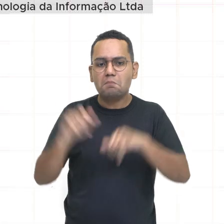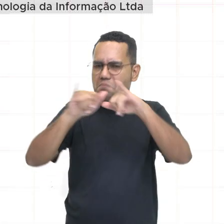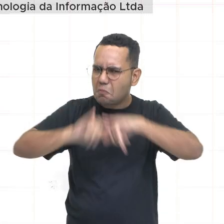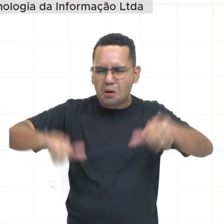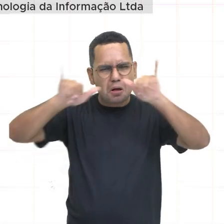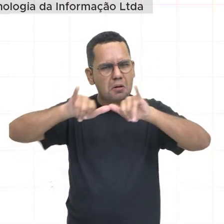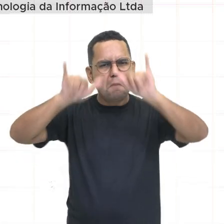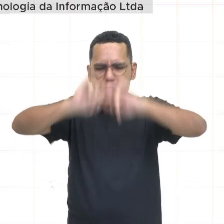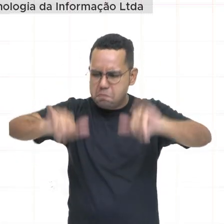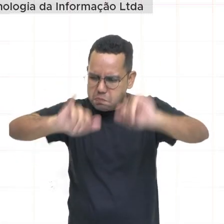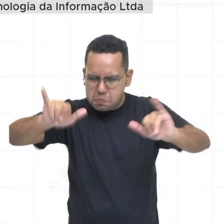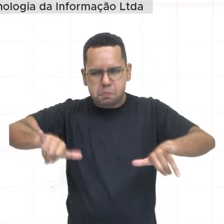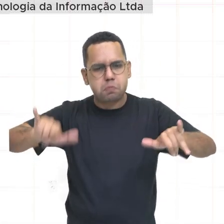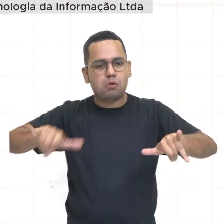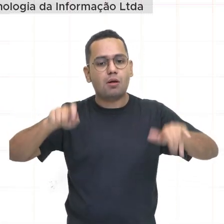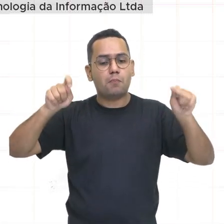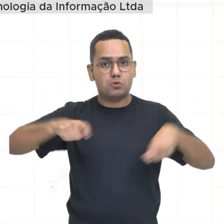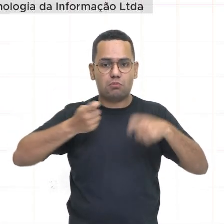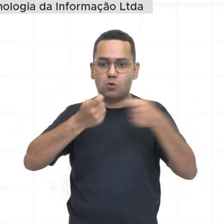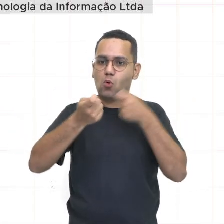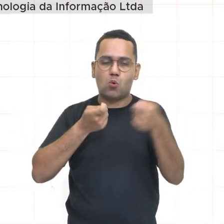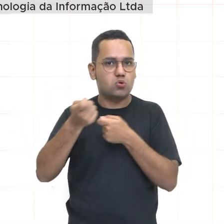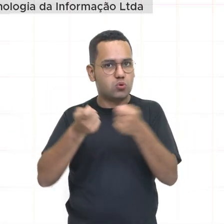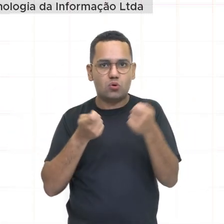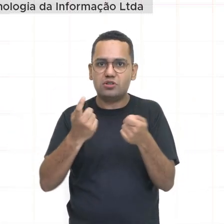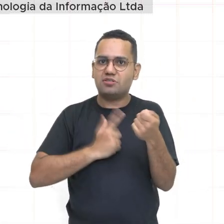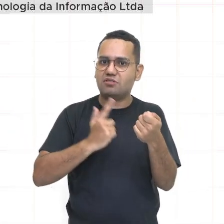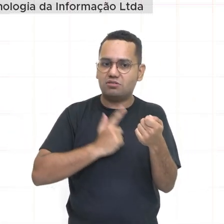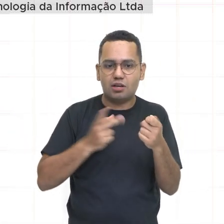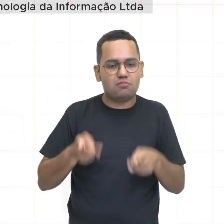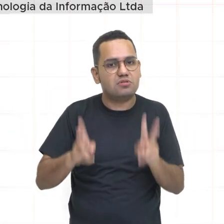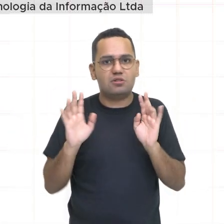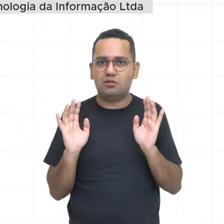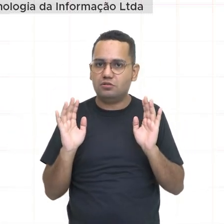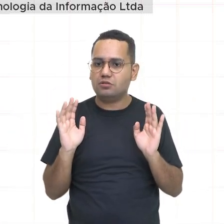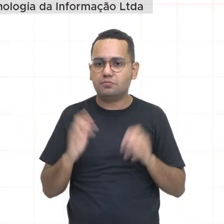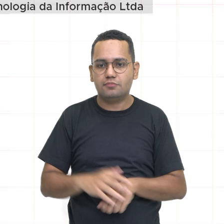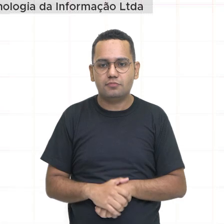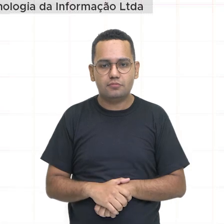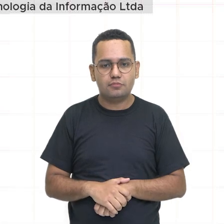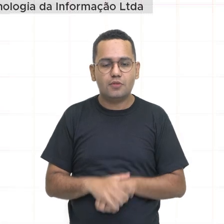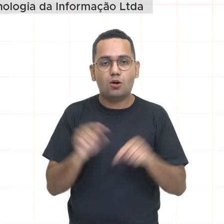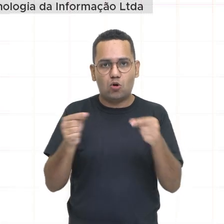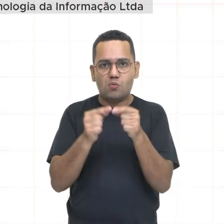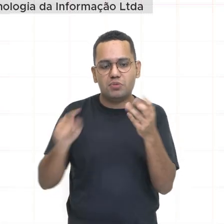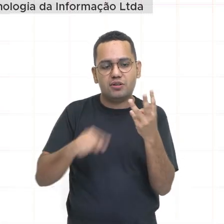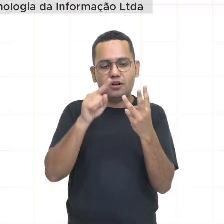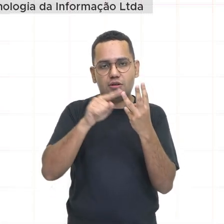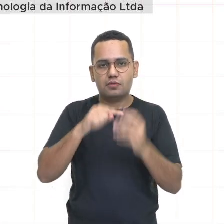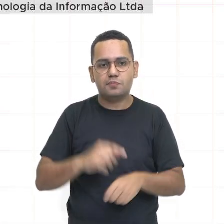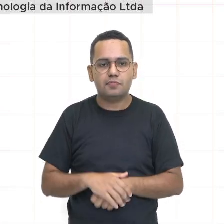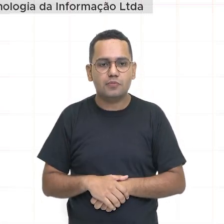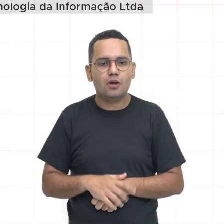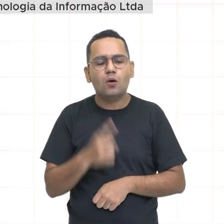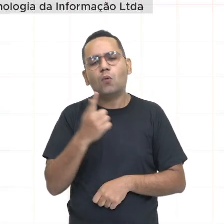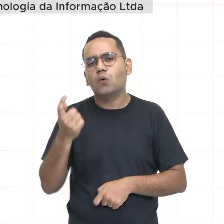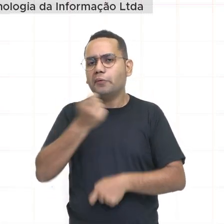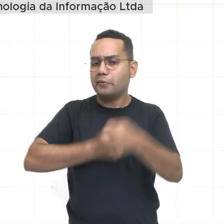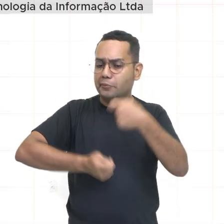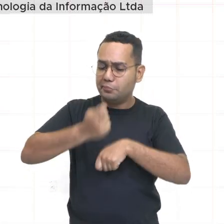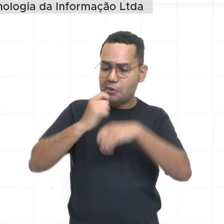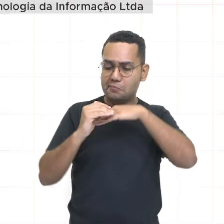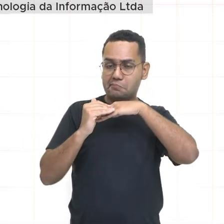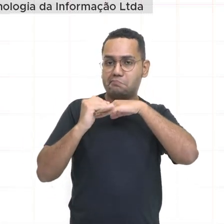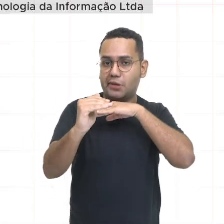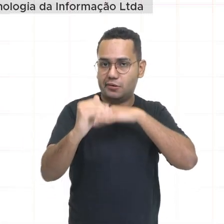o controle. São características do stalinismo. Além da economia planificada, em que nós